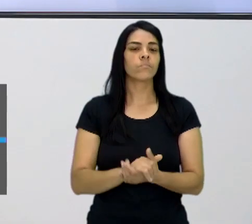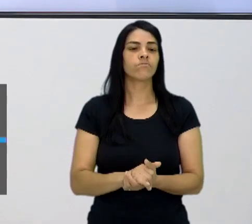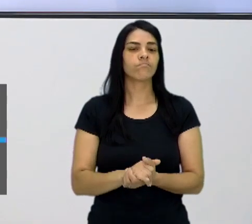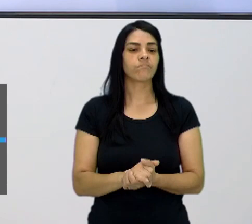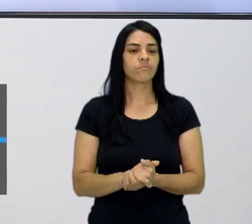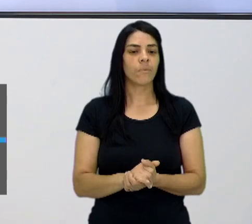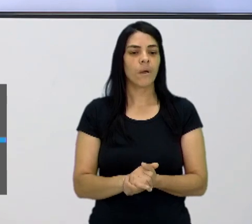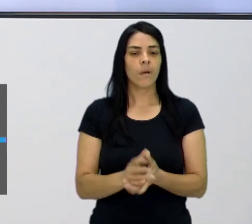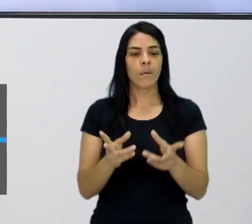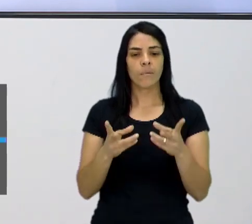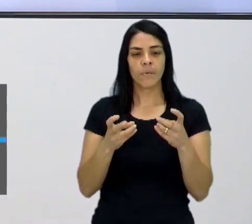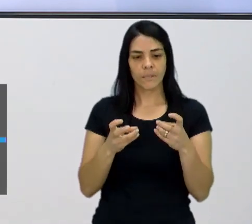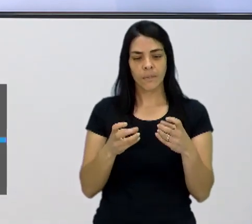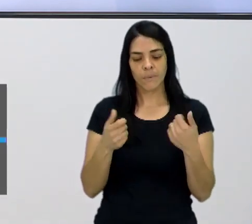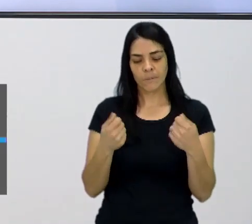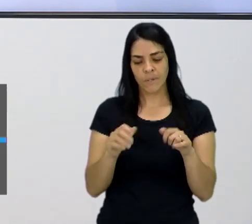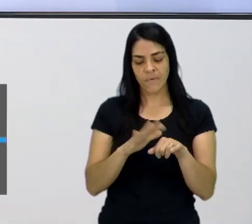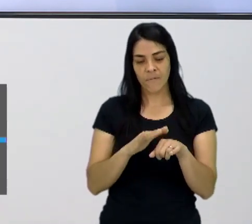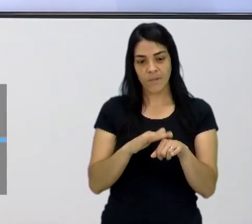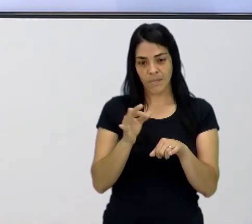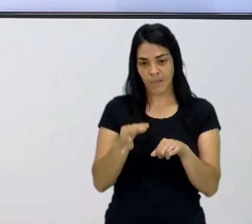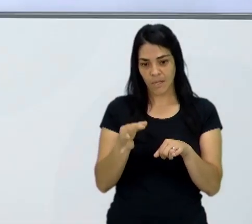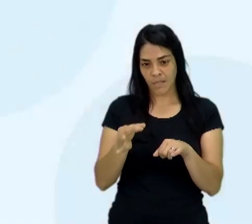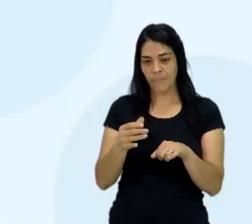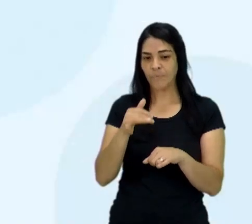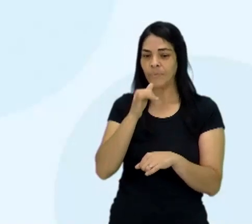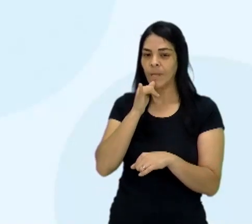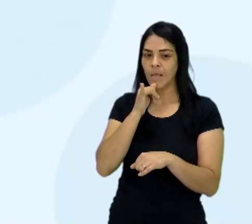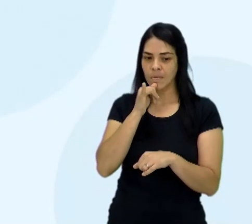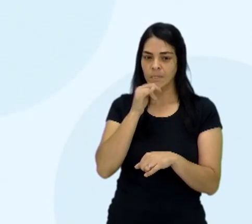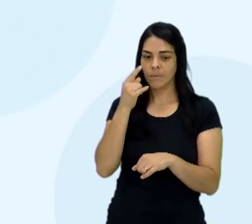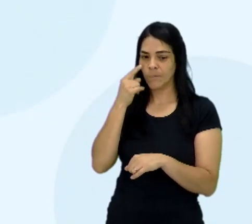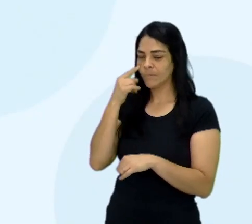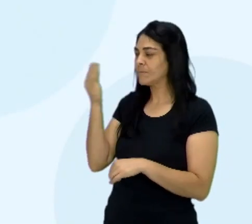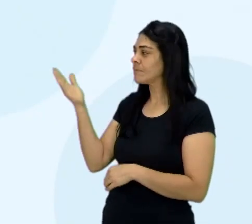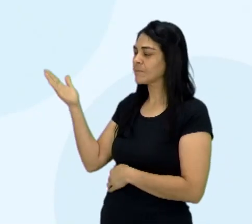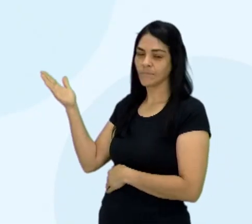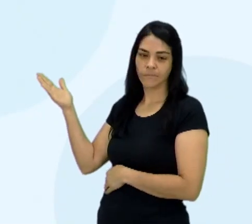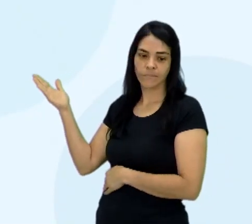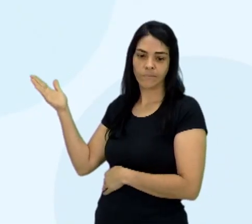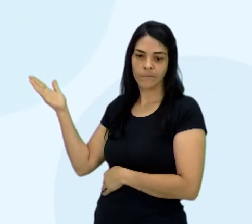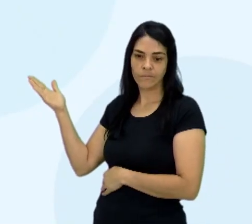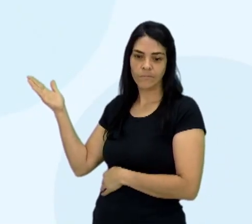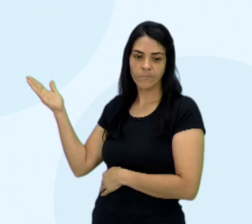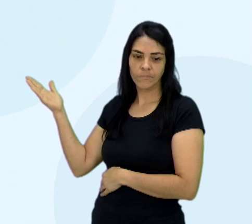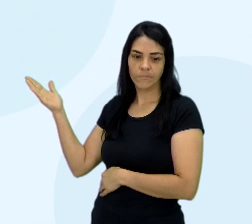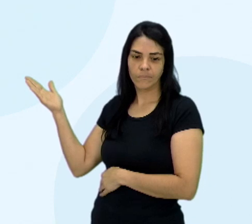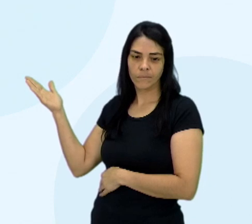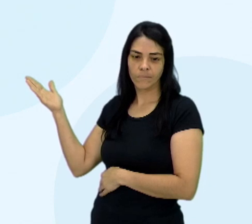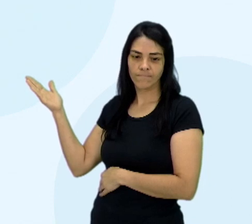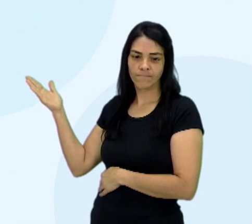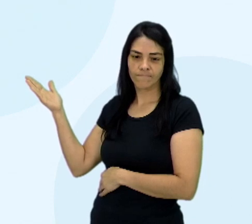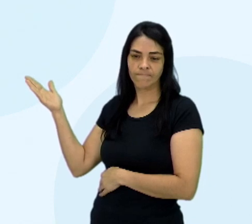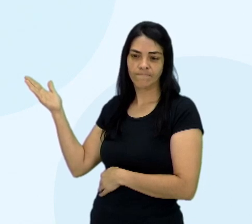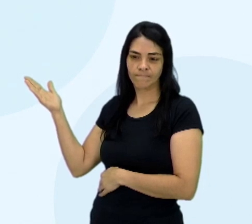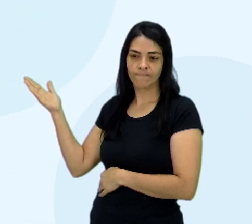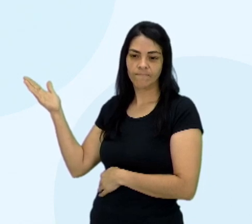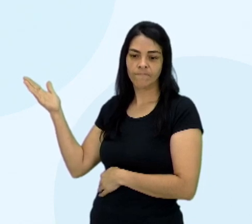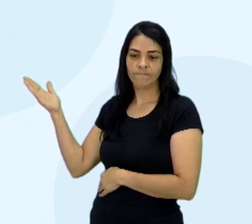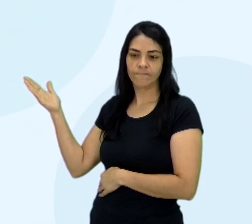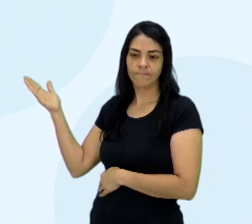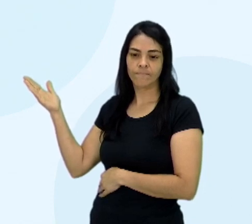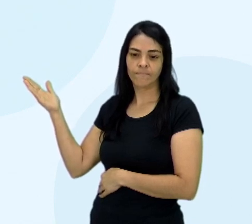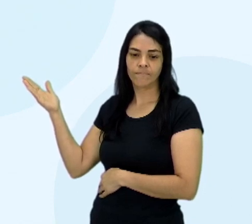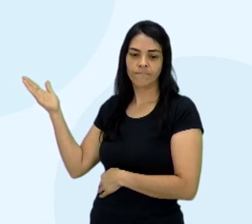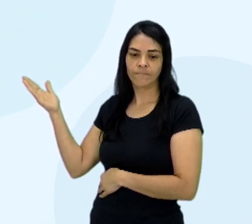veja que você tem que pegar direito, ó. Se você pegar este com este, tem que ser igual a este com este. Tá? Tantas vezes